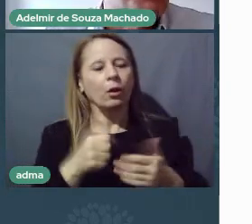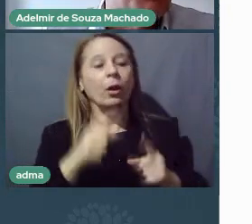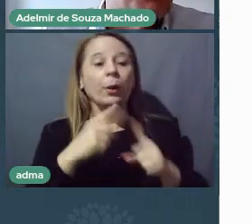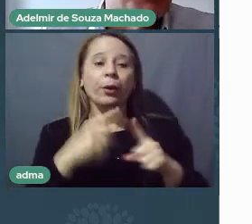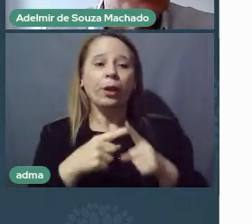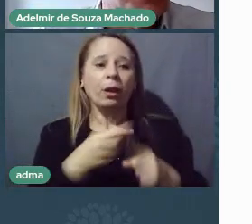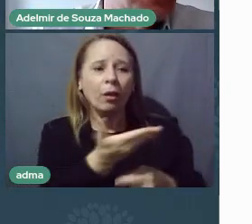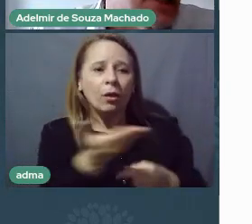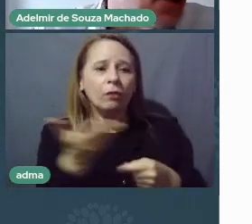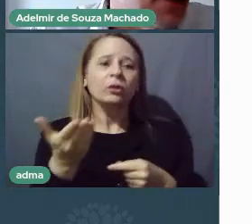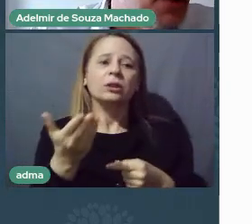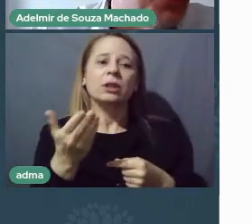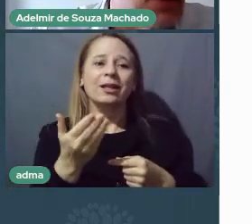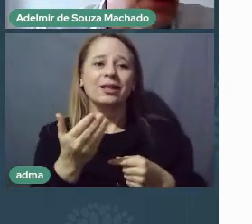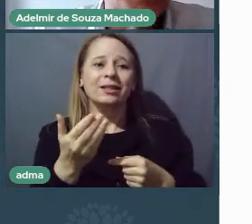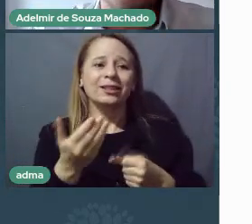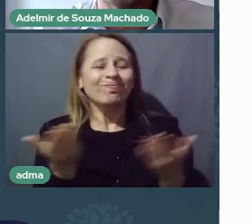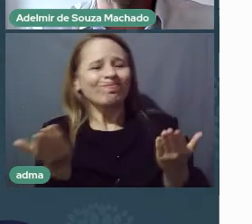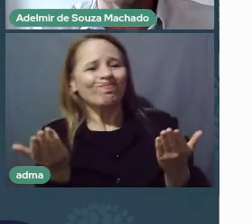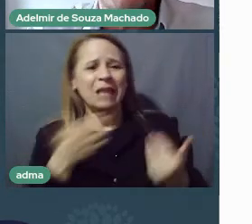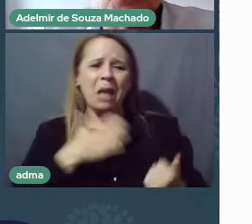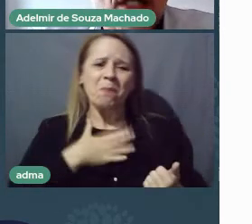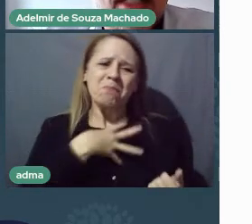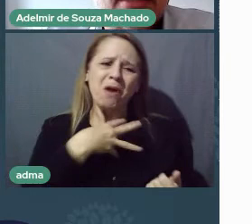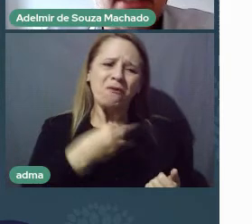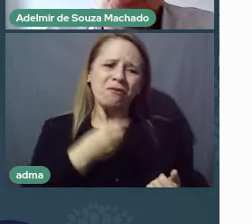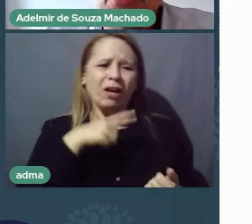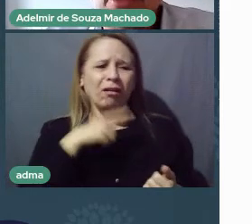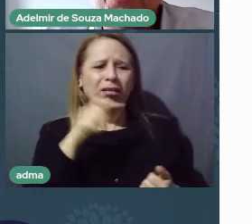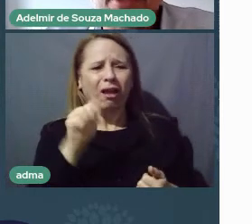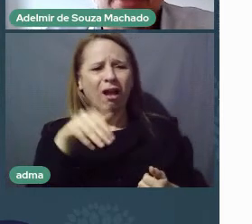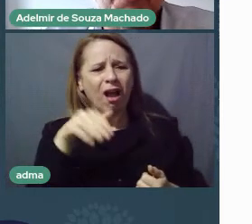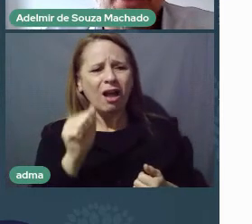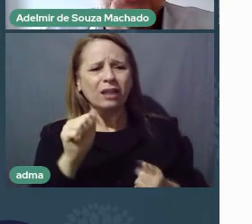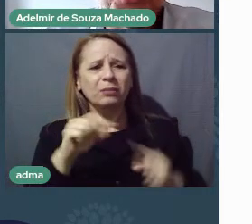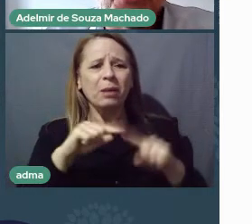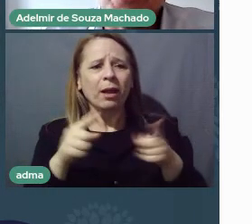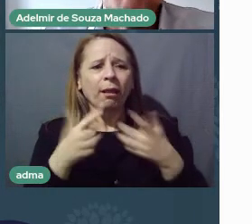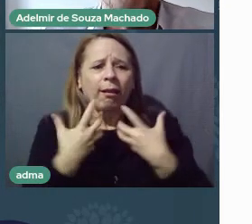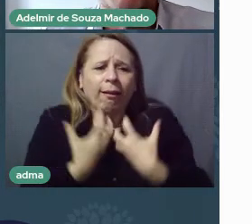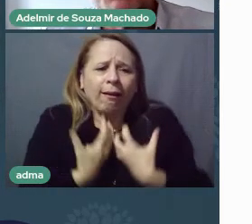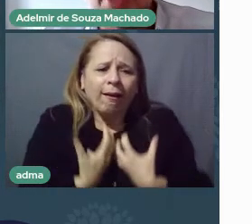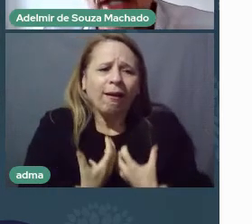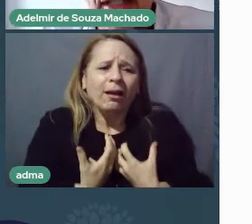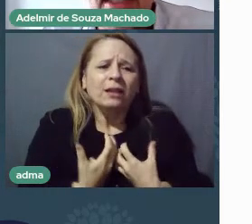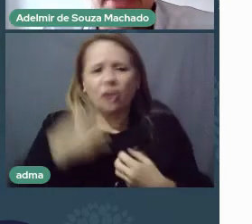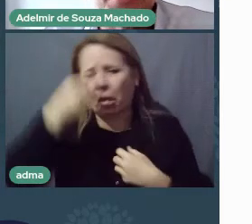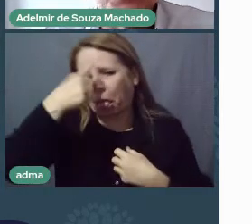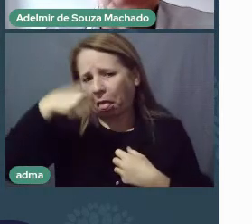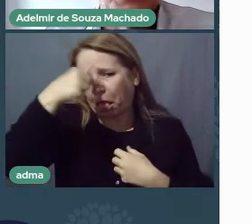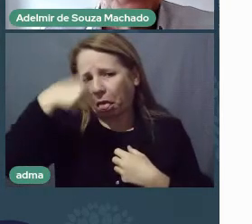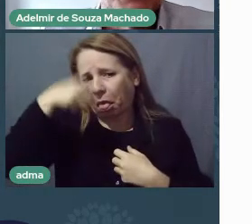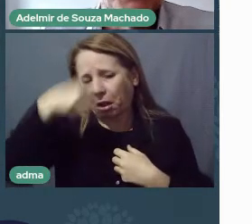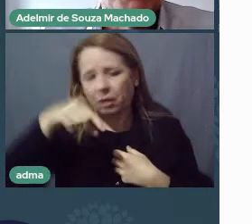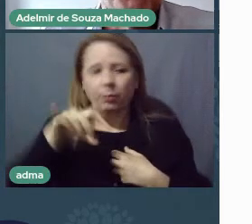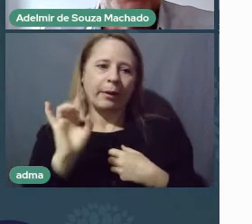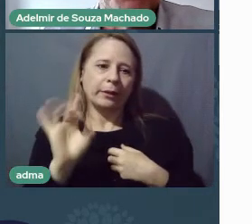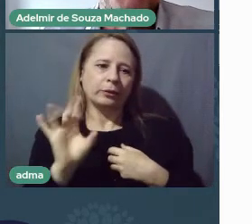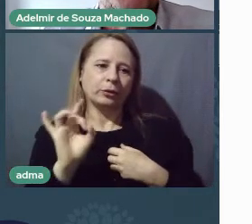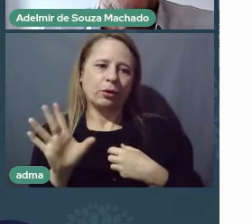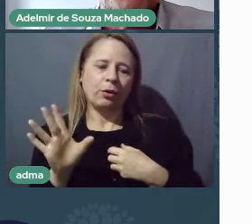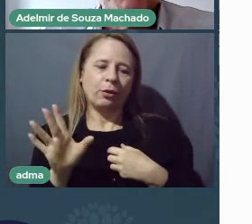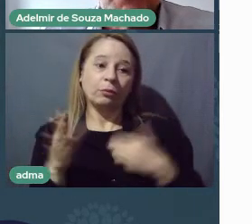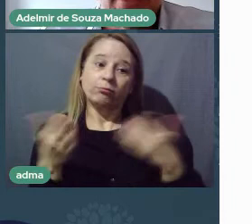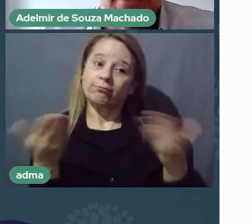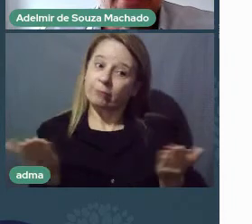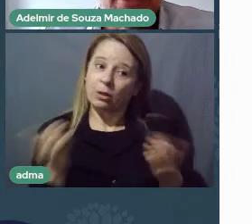vocês também provavelmente dizem, não, olha, meu filho tem asma, mas ele só cansa quando ele fica gripadinho. Isso é uma característica que